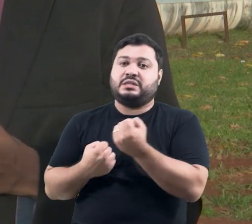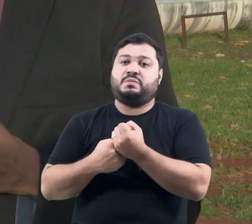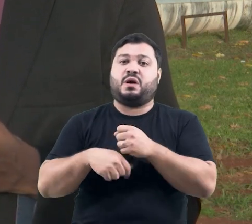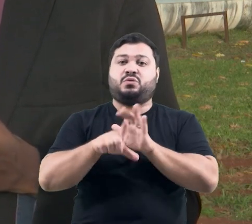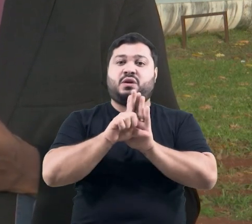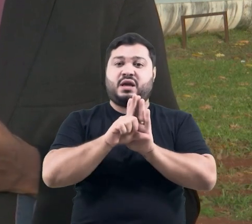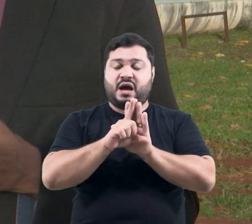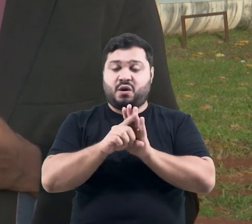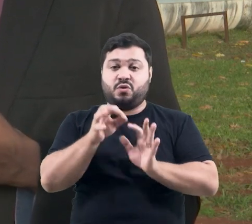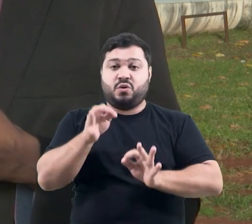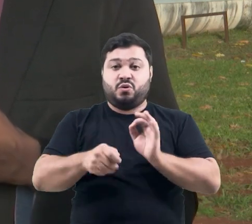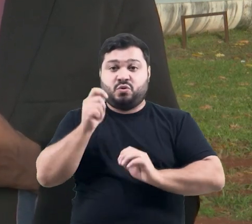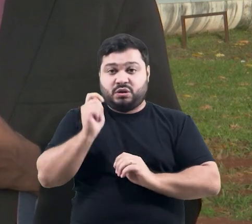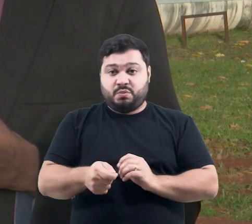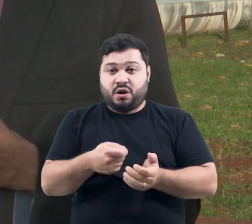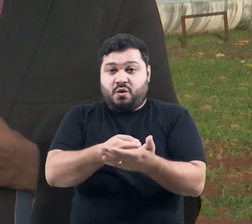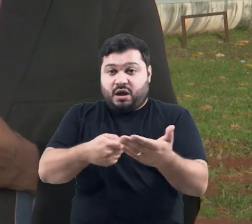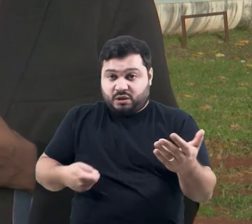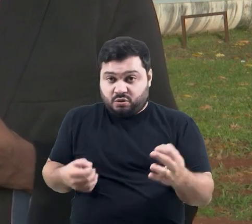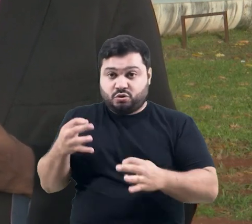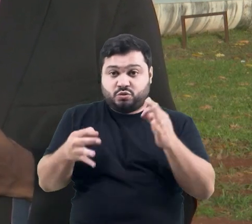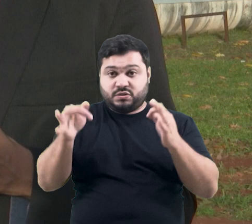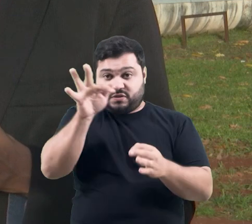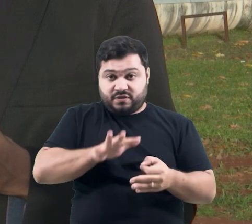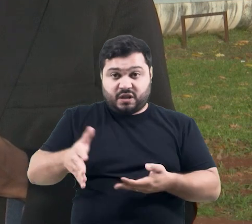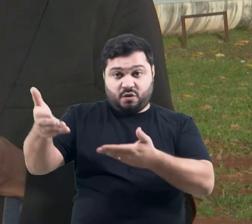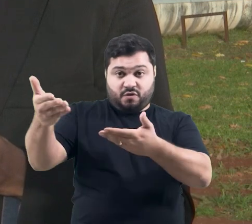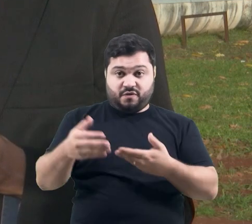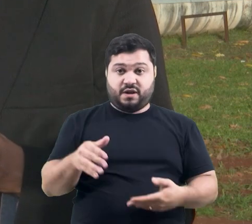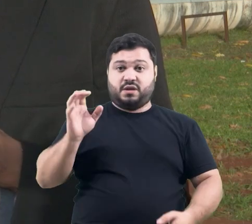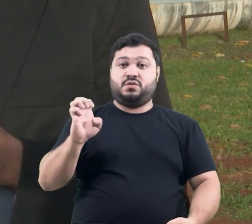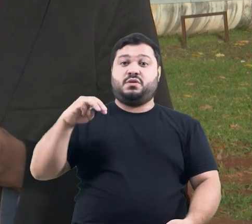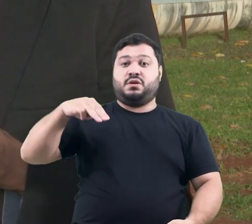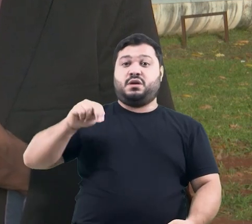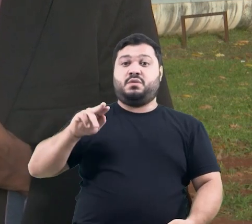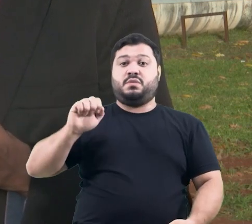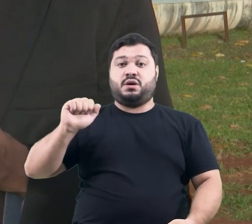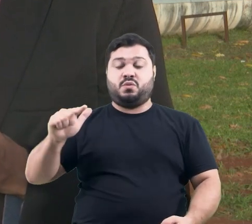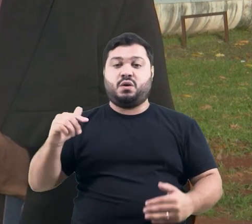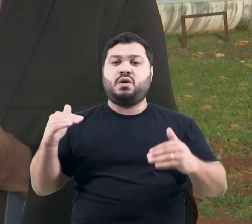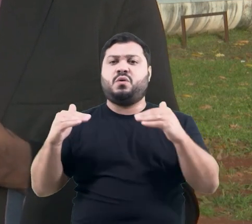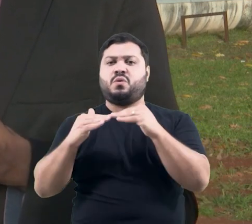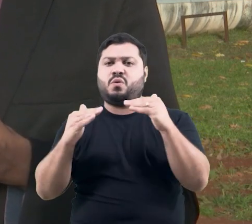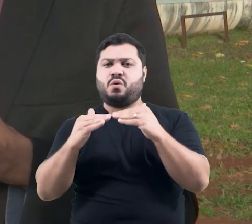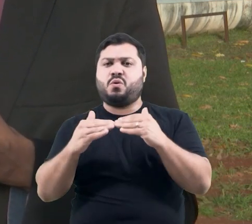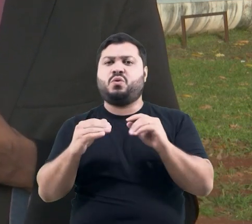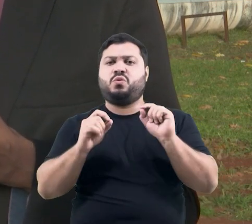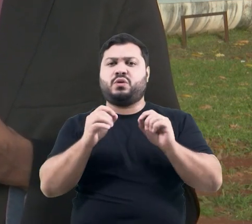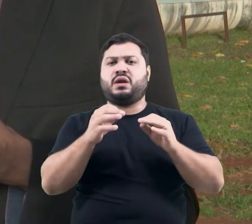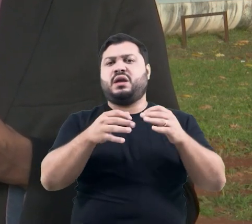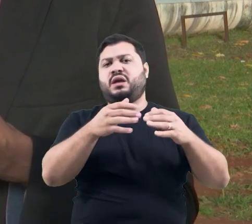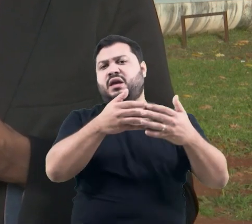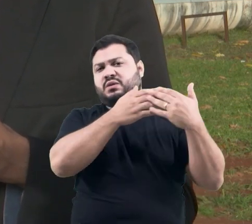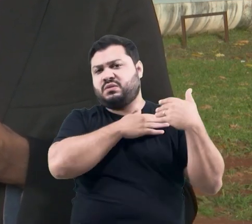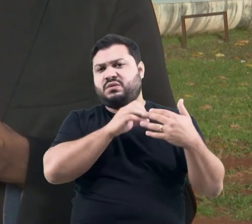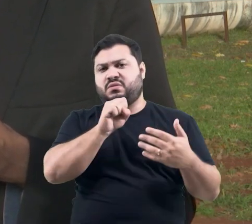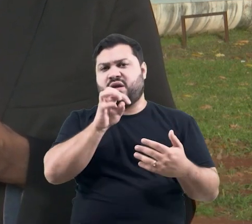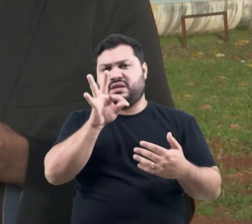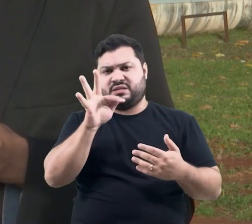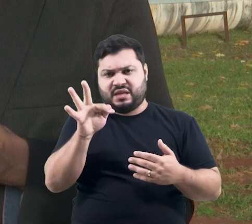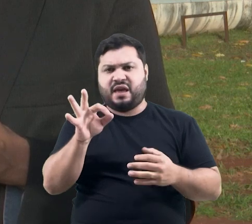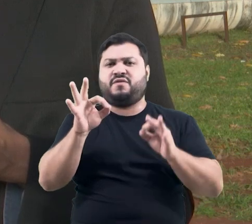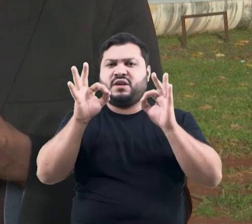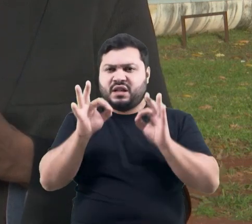tem respaldo legal. No tribunal, o relator juiz federal convocado, Emanuel de Medeiros, concordou que a jurisprudência